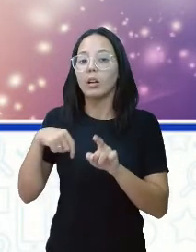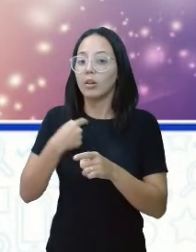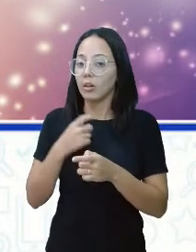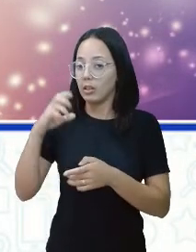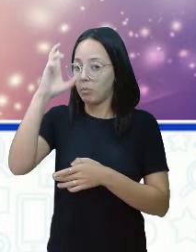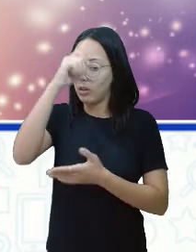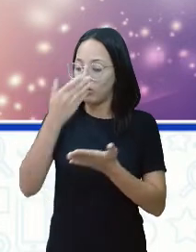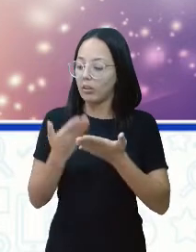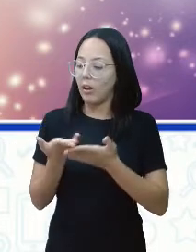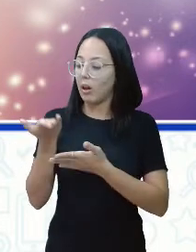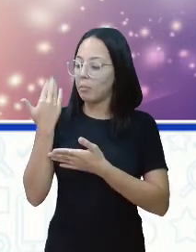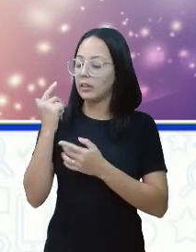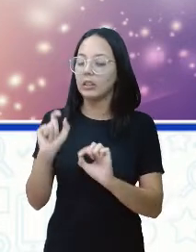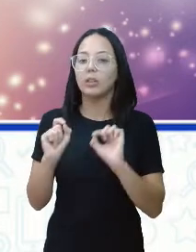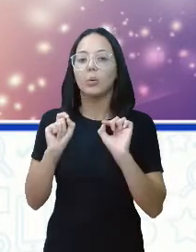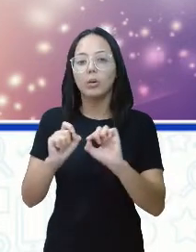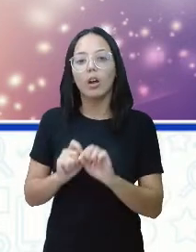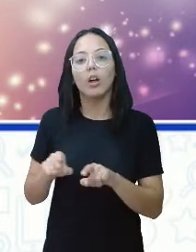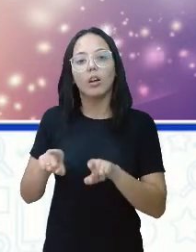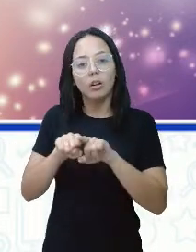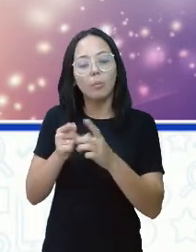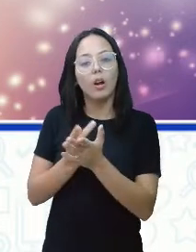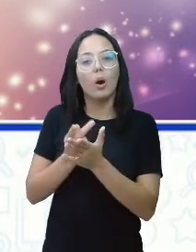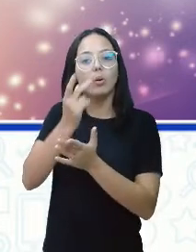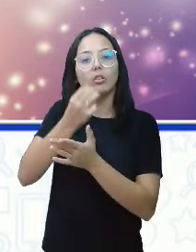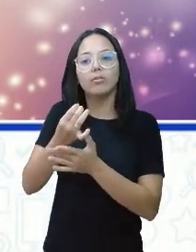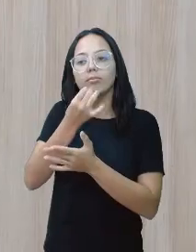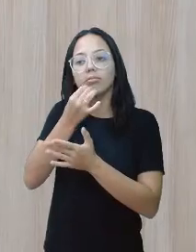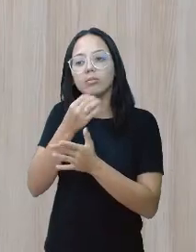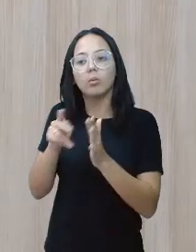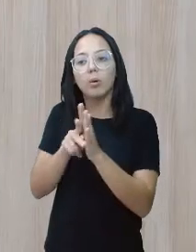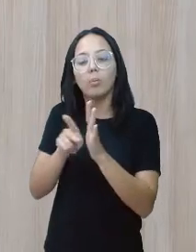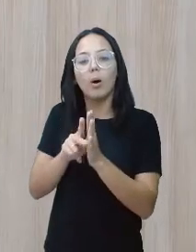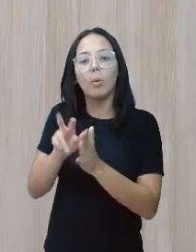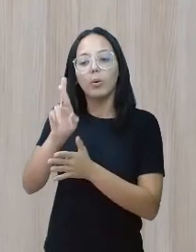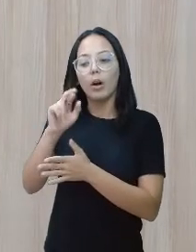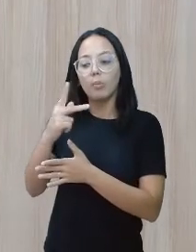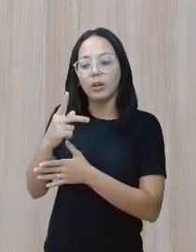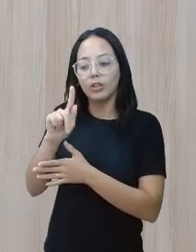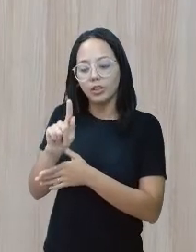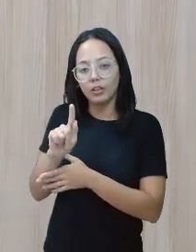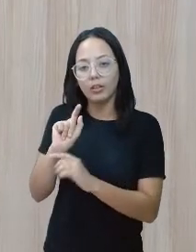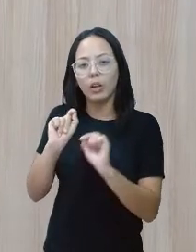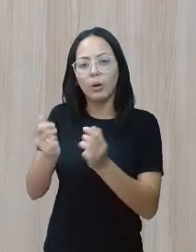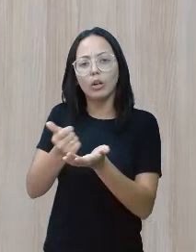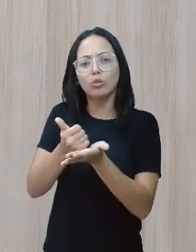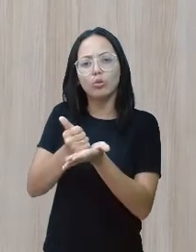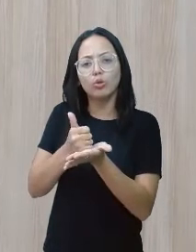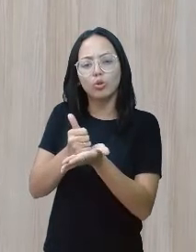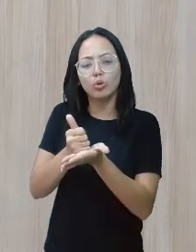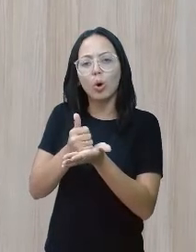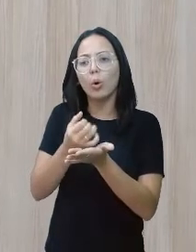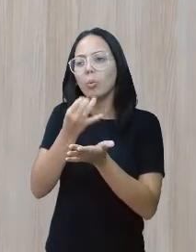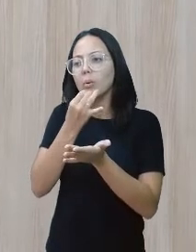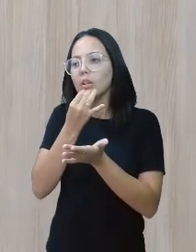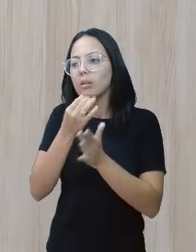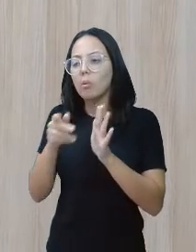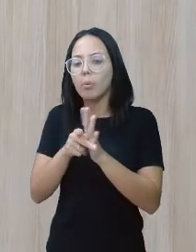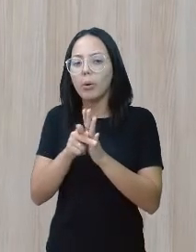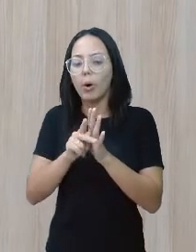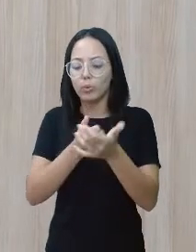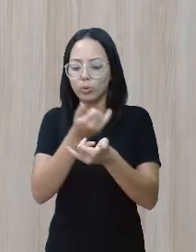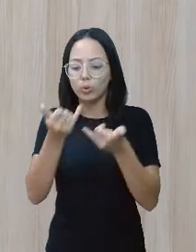passada que, inusitadamente, ela também acontece nos jogos de RPG, né? Que são aqueles jogos de